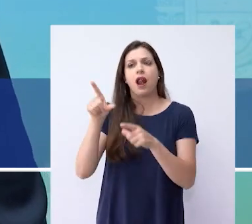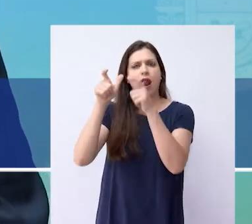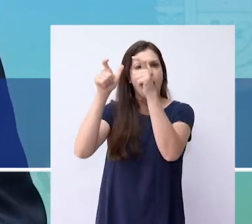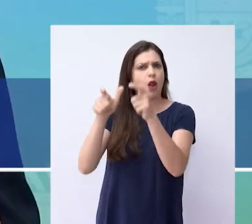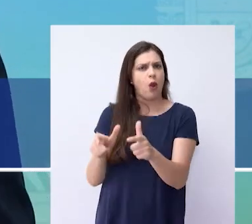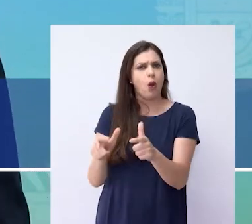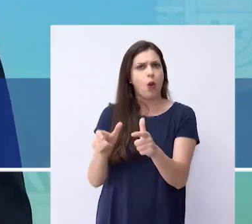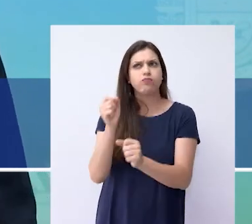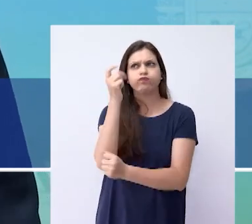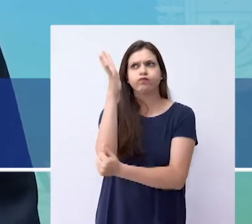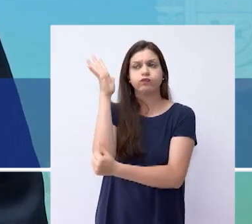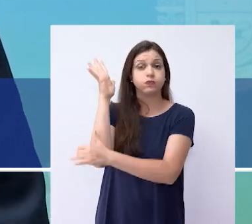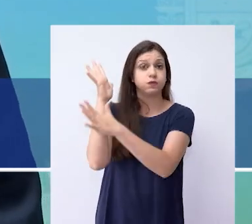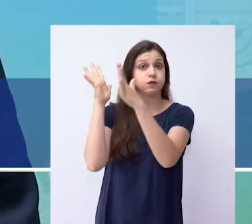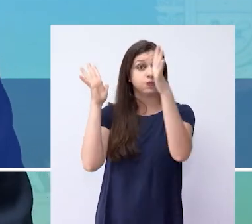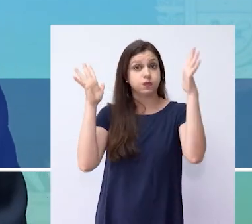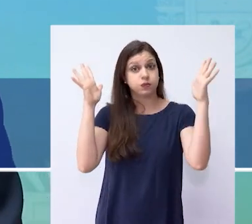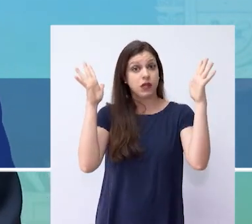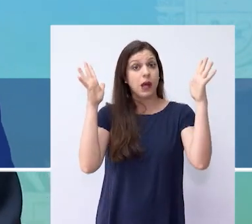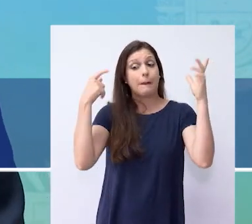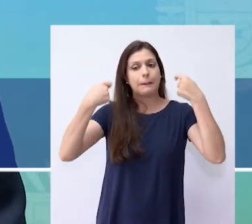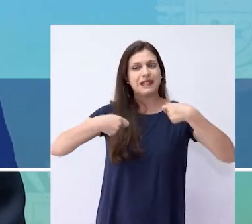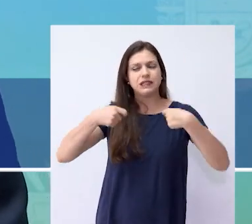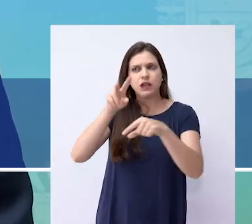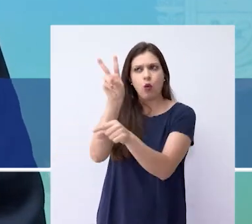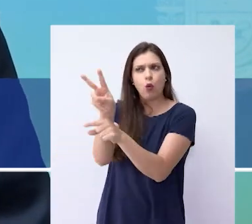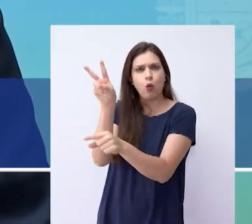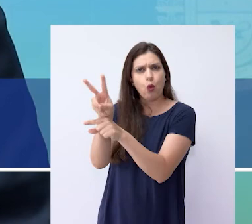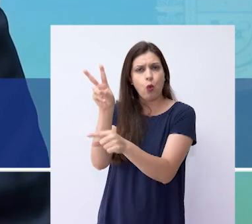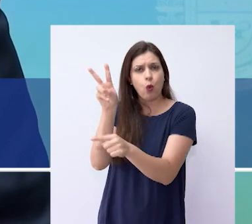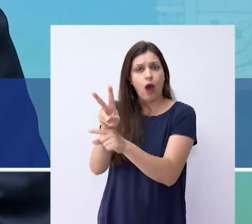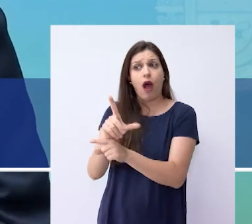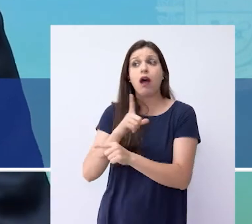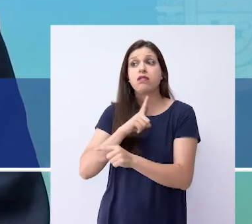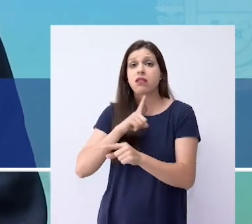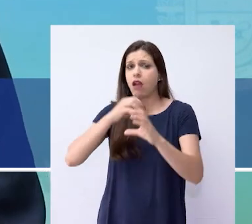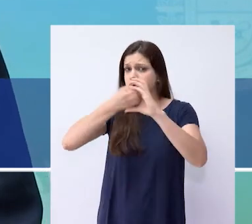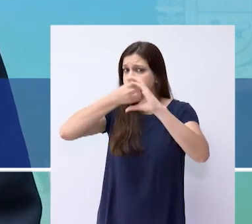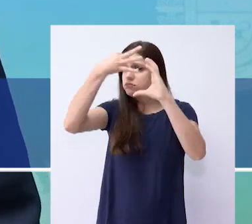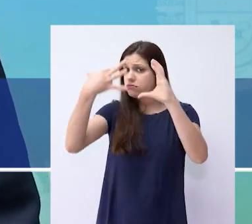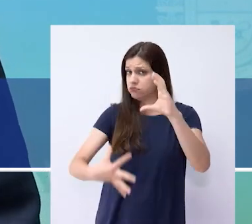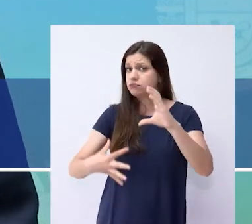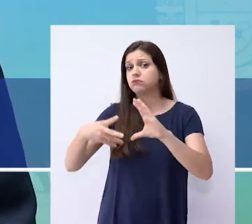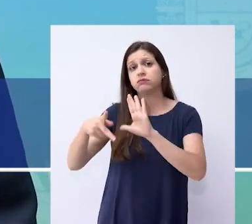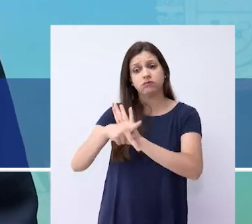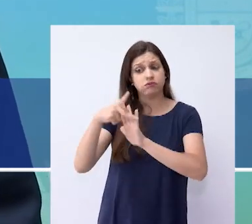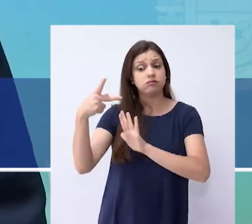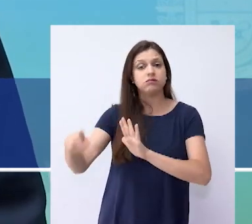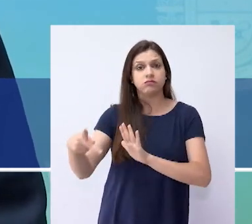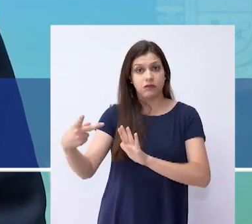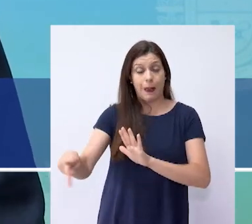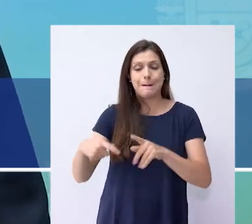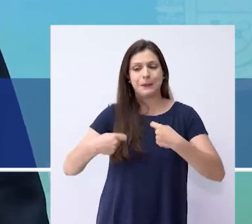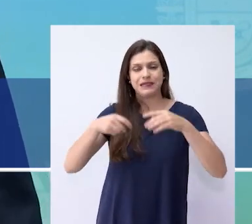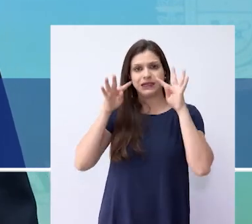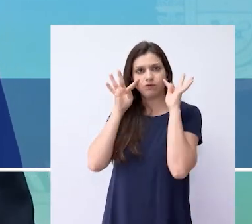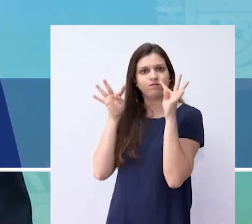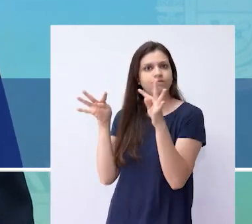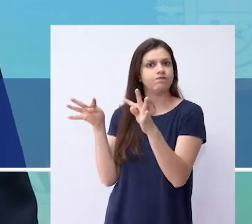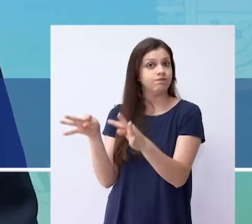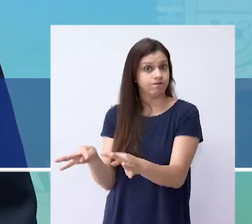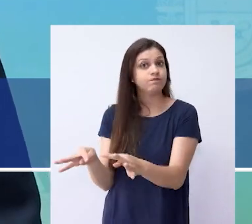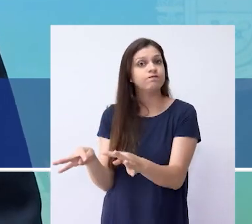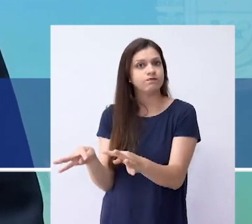um ecossistema vulnerável e que tem as suas peculiaridades, precisa ter